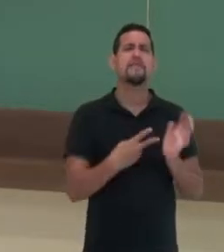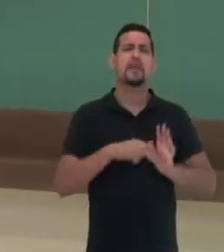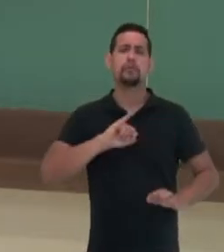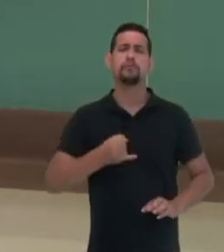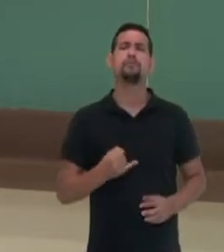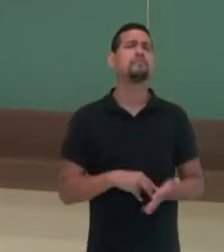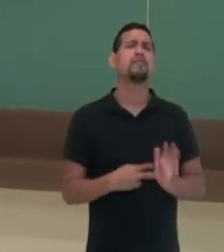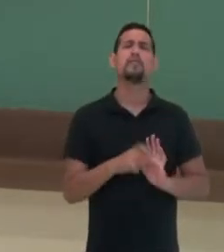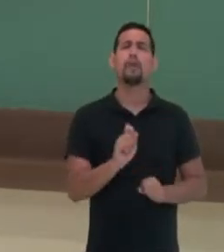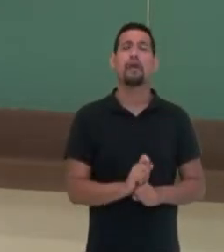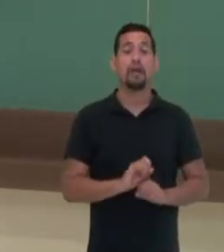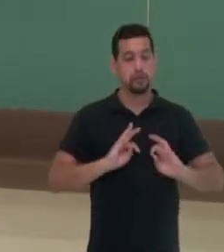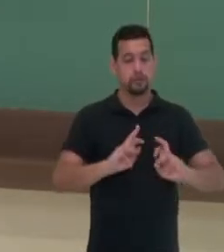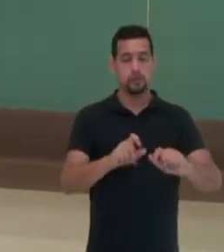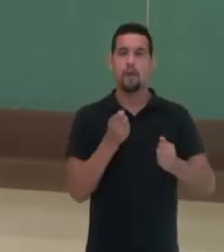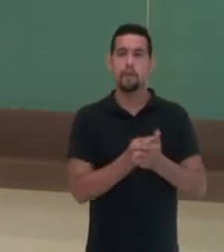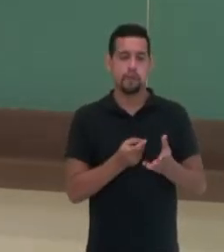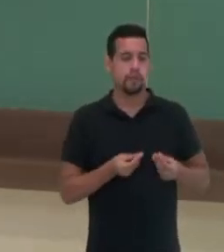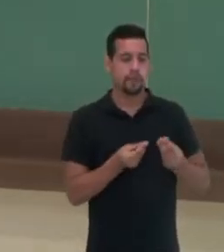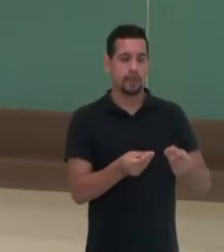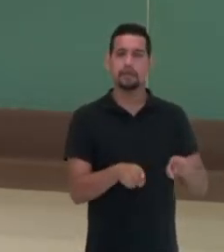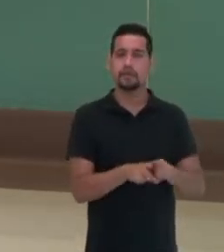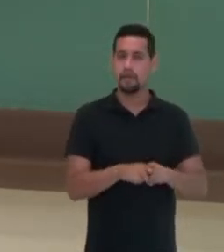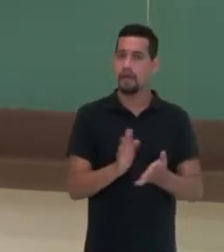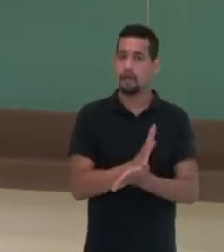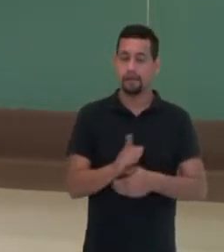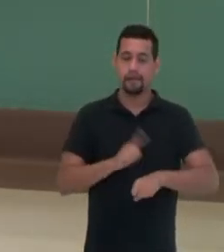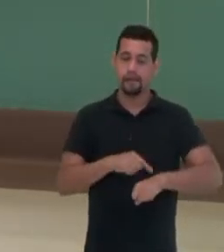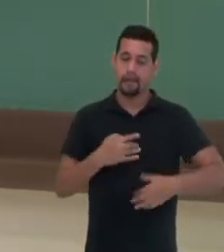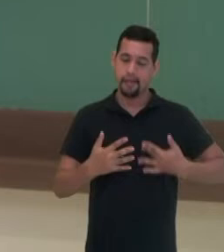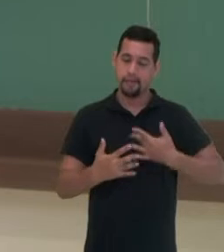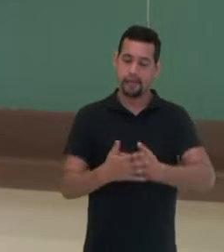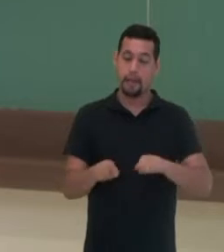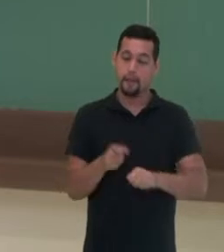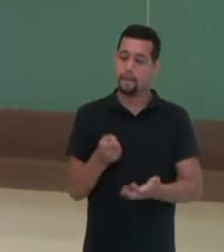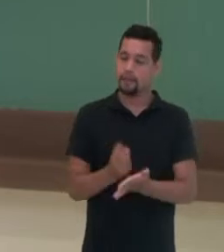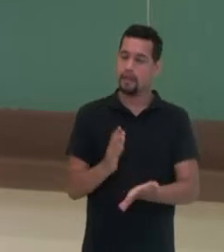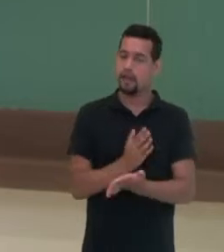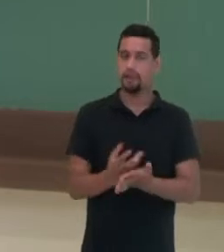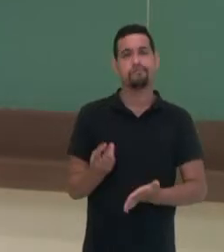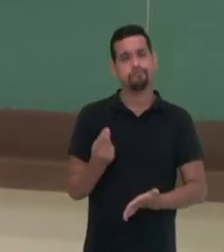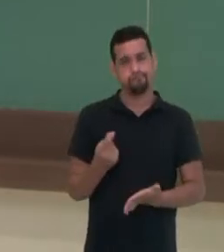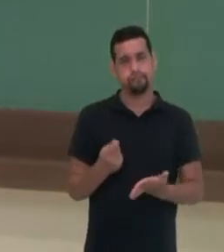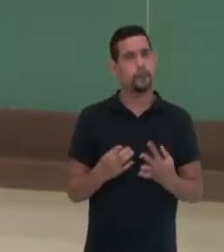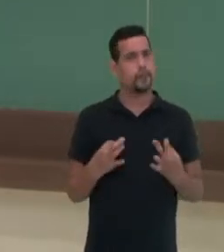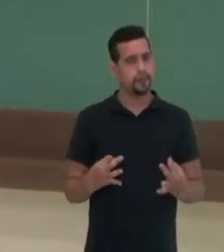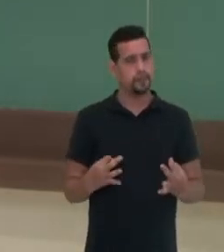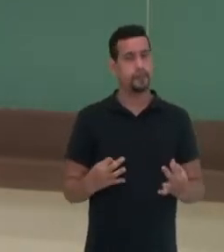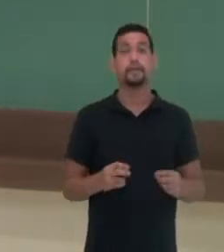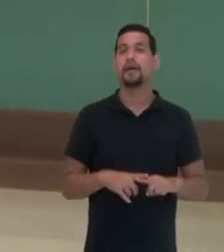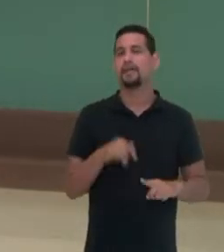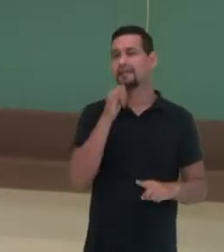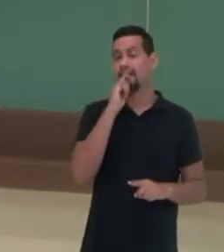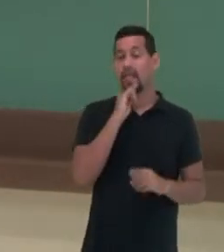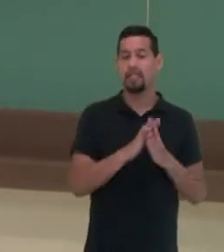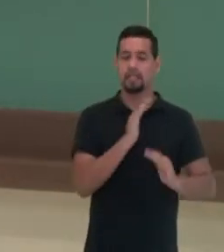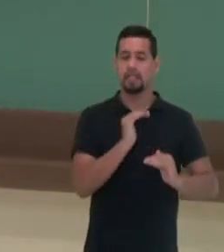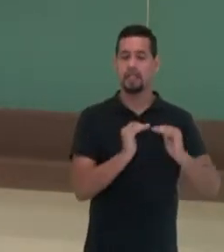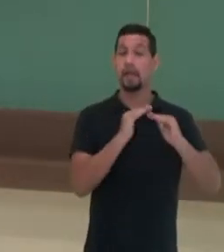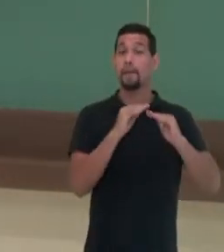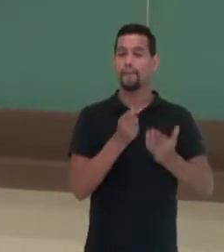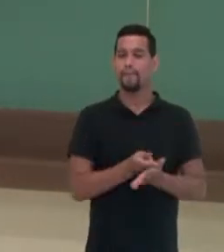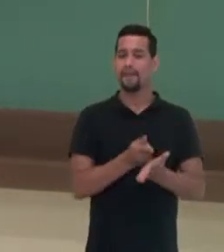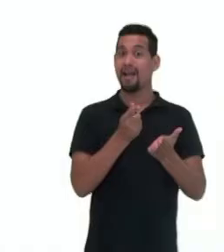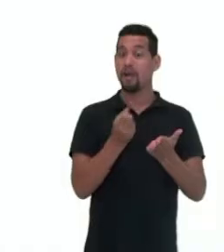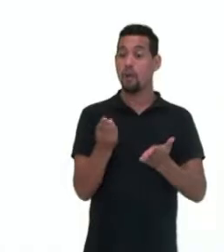juro é toda compensação em dinheiro pelo tempo extra que você tem para quitar uma dívida, certo? Essa compensação que se